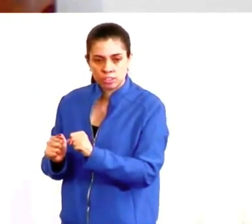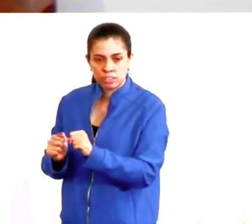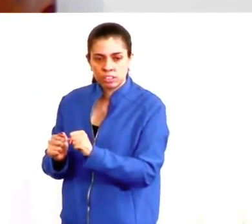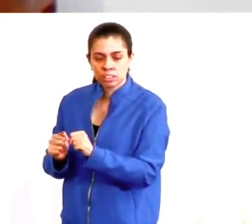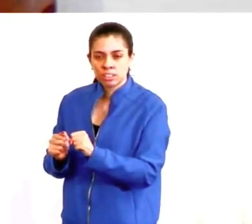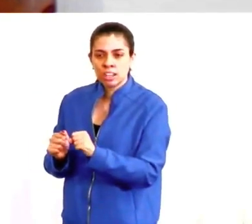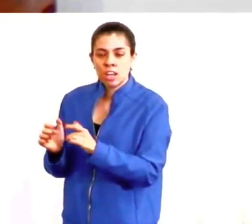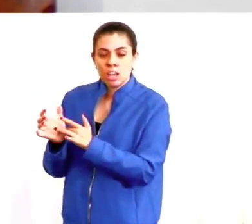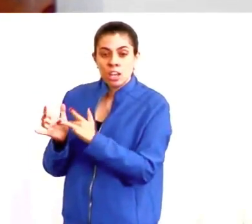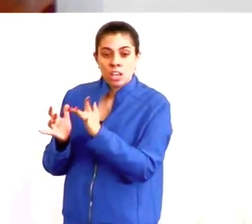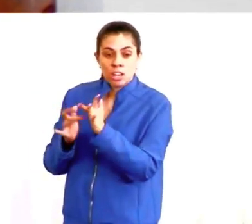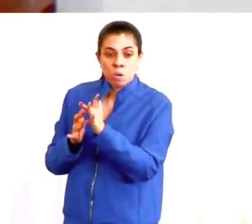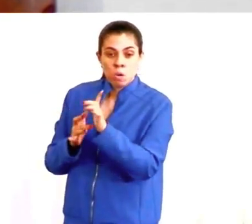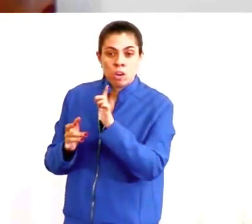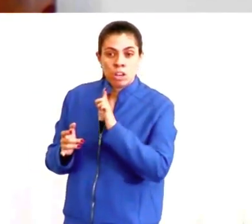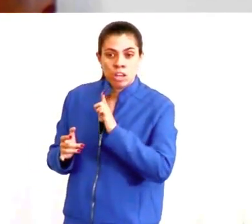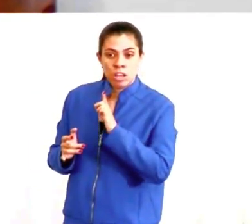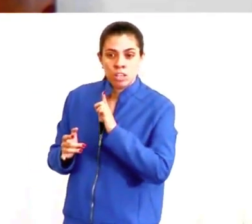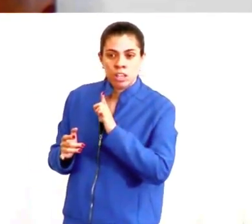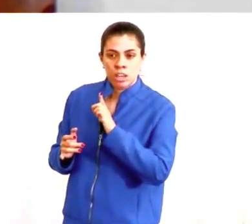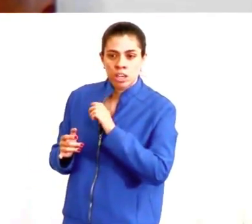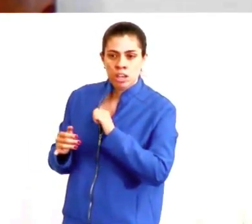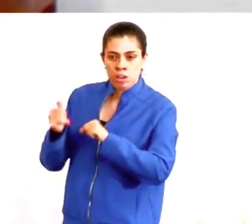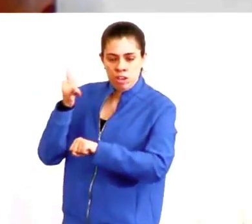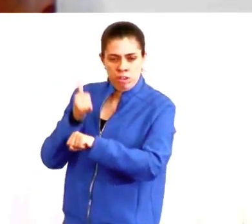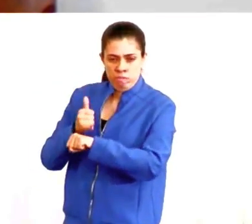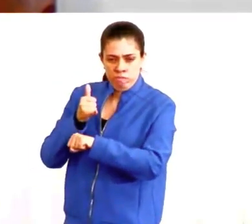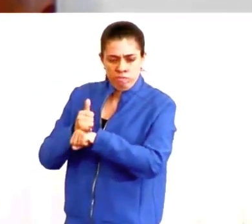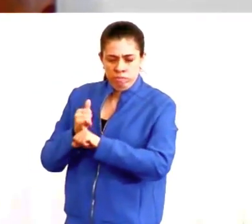dada, e de fazer discípulos, ou